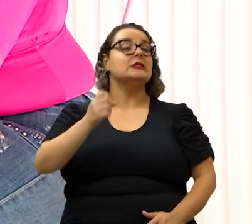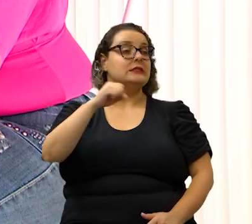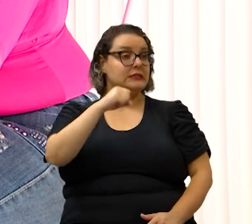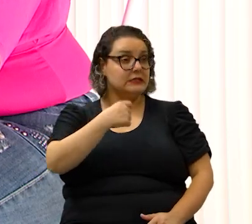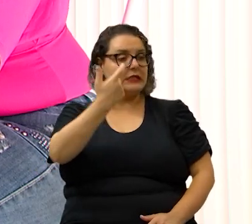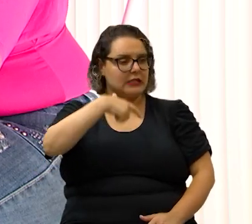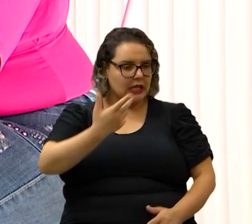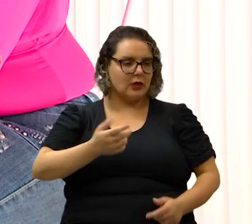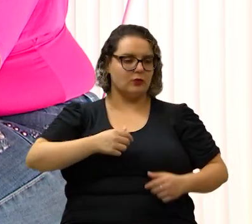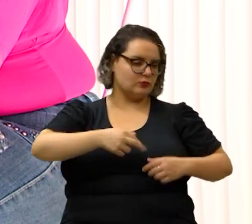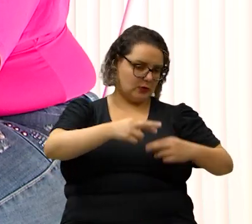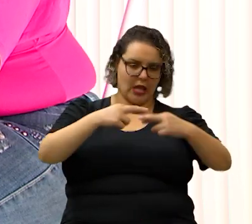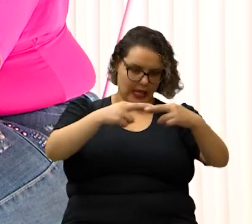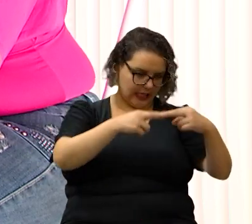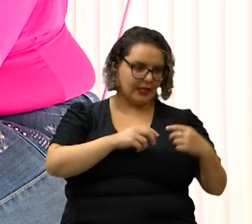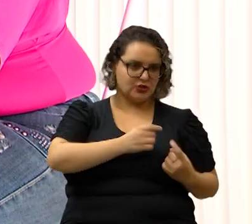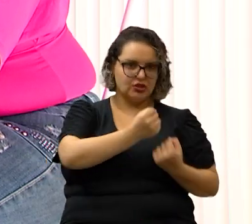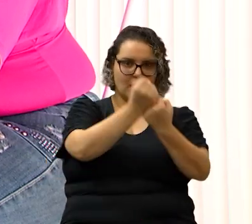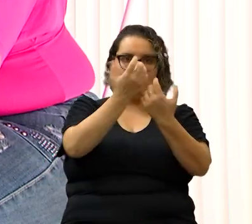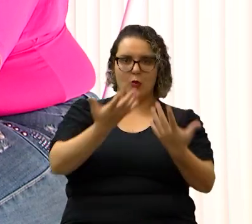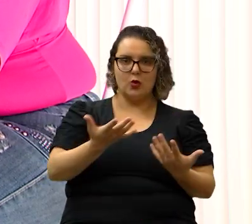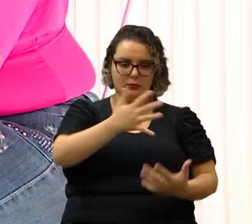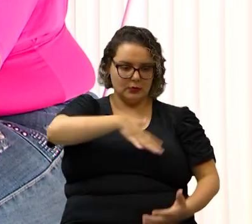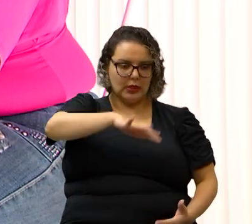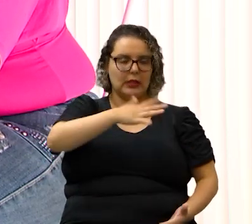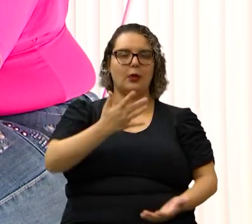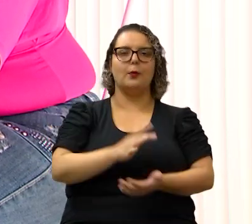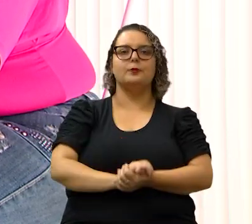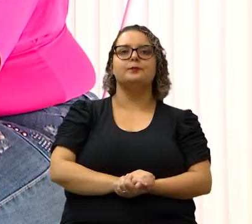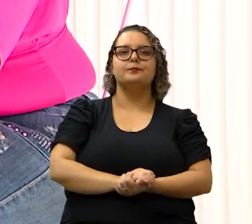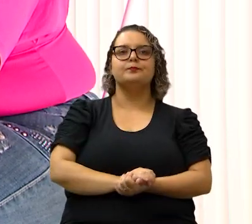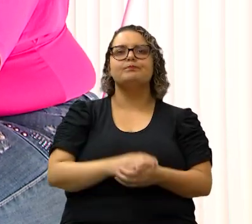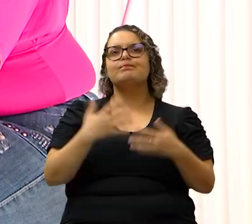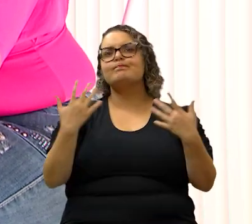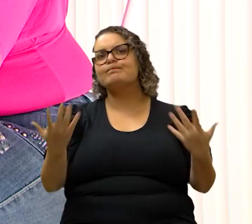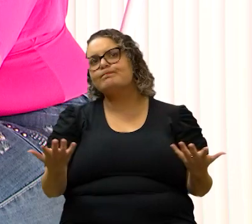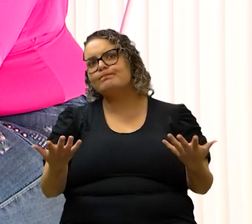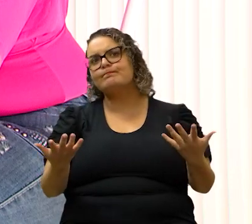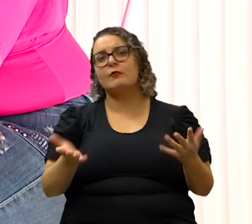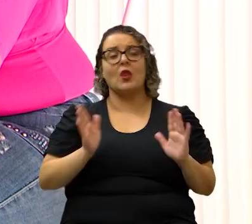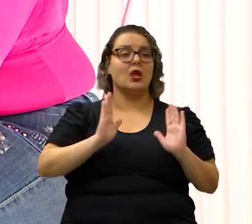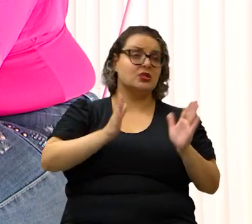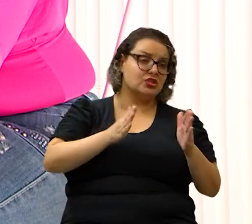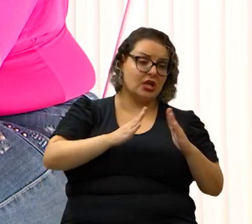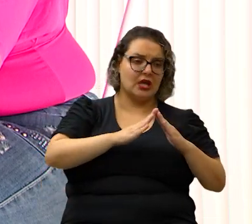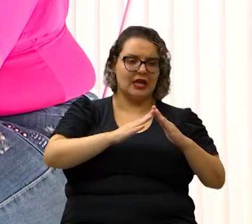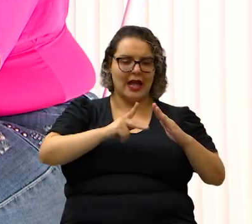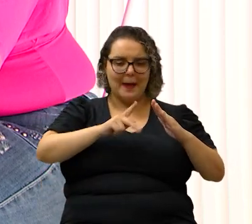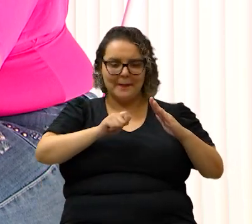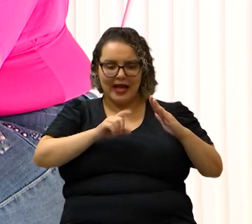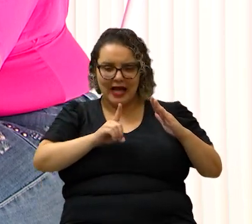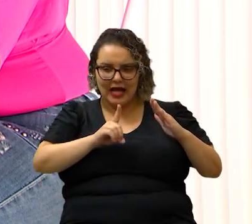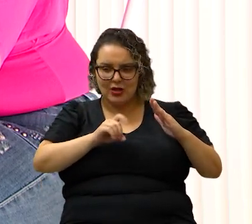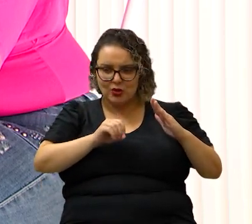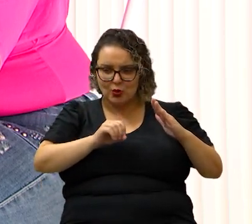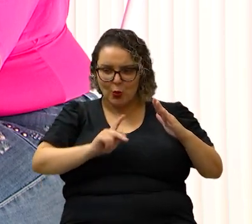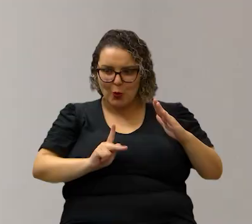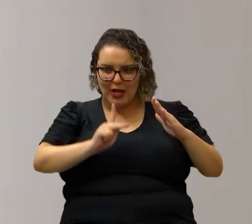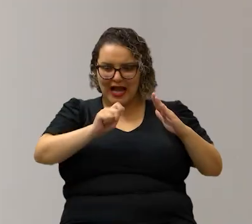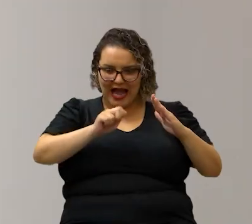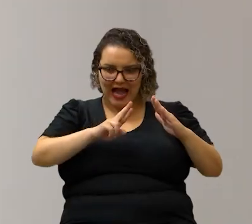falo eu, né, e falando com a rede de apoio que a gente tem quando abre um negócio, eu falei assim, já que a Padocaria vai ser com